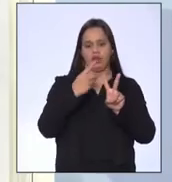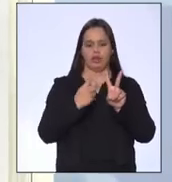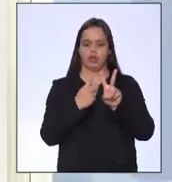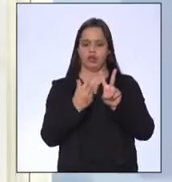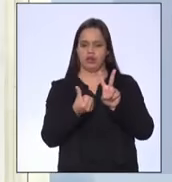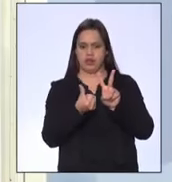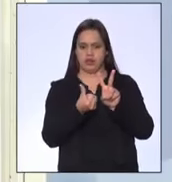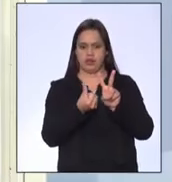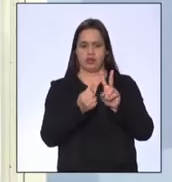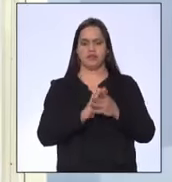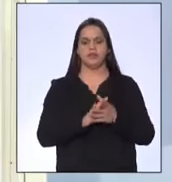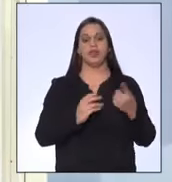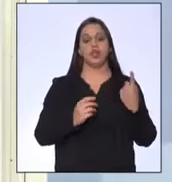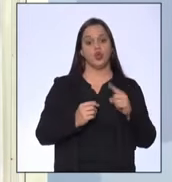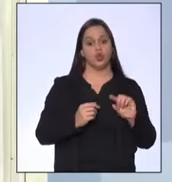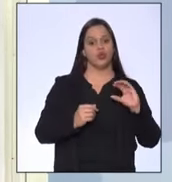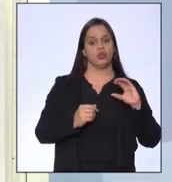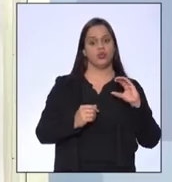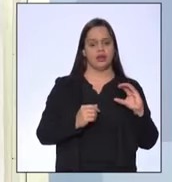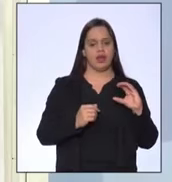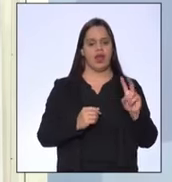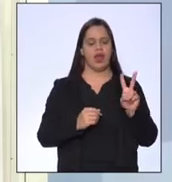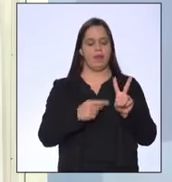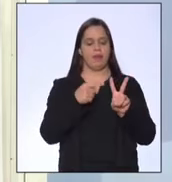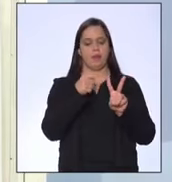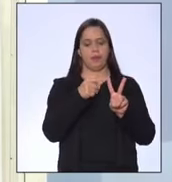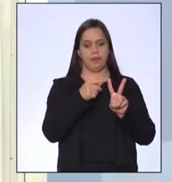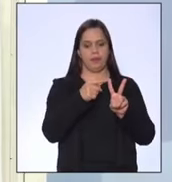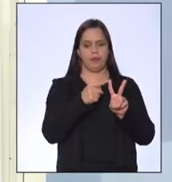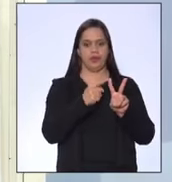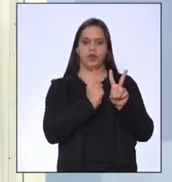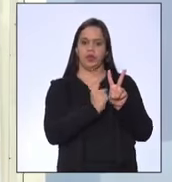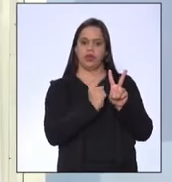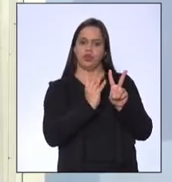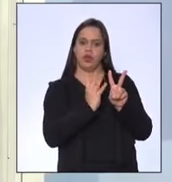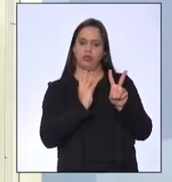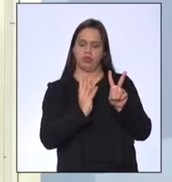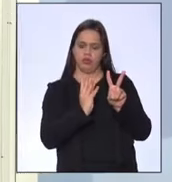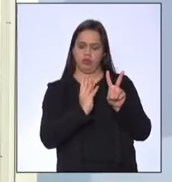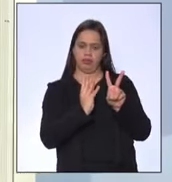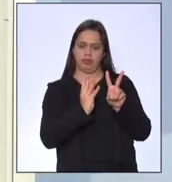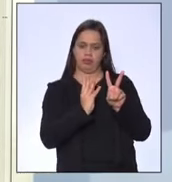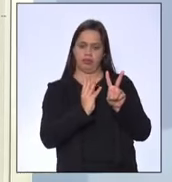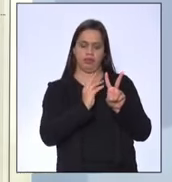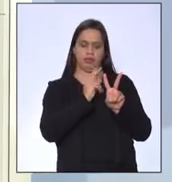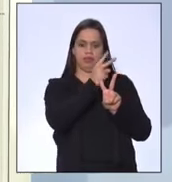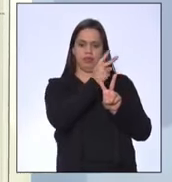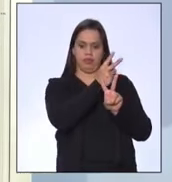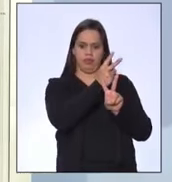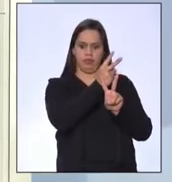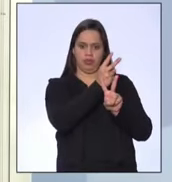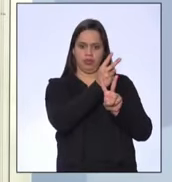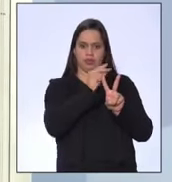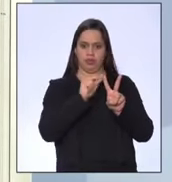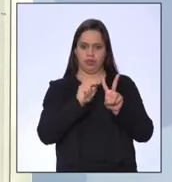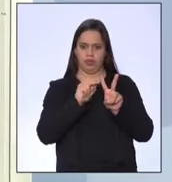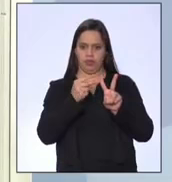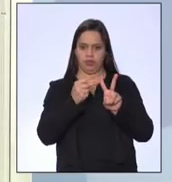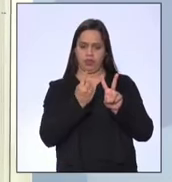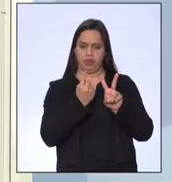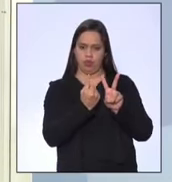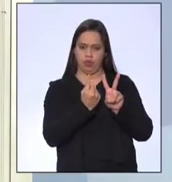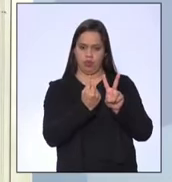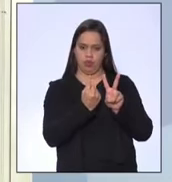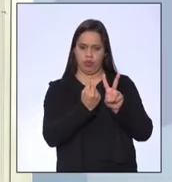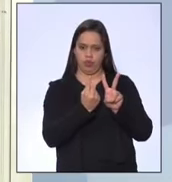16. E o último ficaria raiz 144 na raiz 2 elevado a 1.